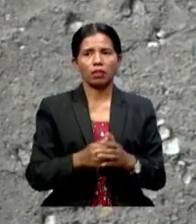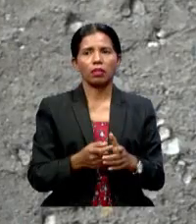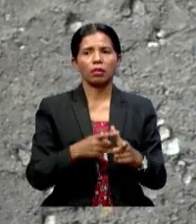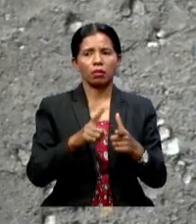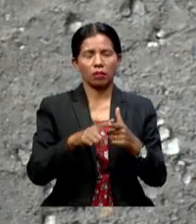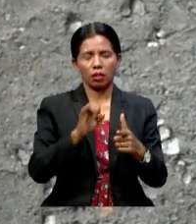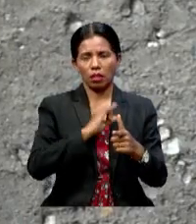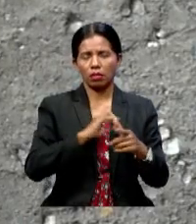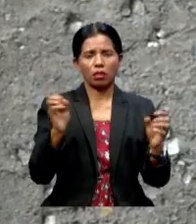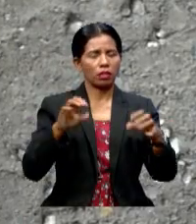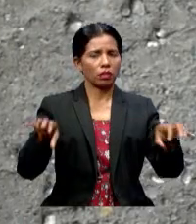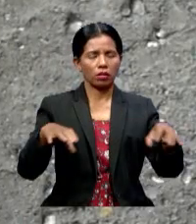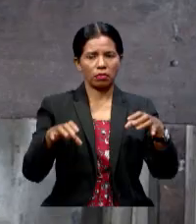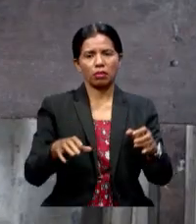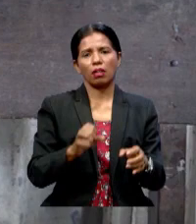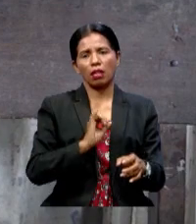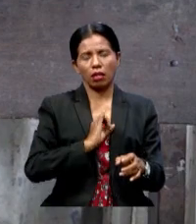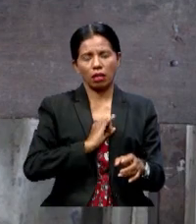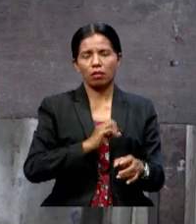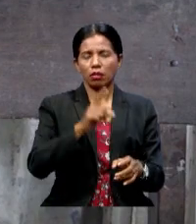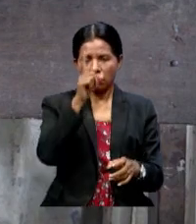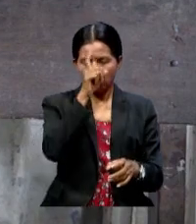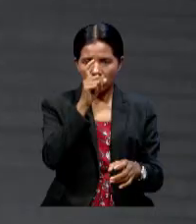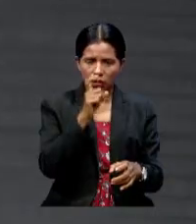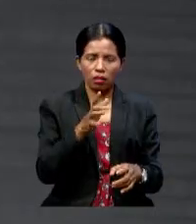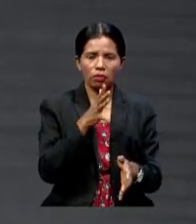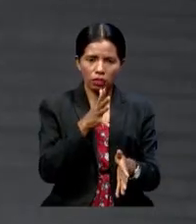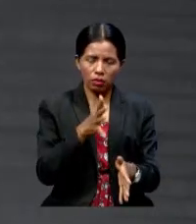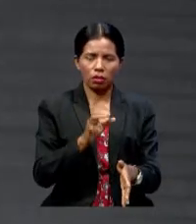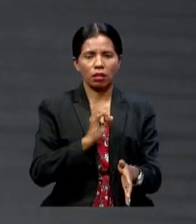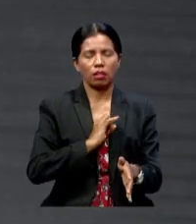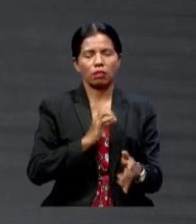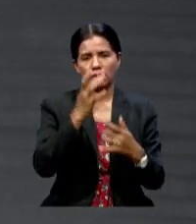Serviço lá e ona, querido ona, alá dia ona.